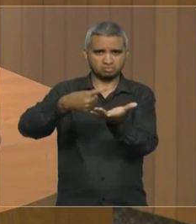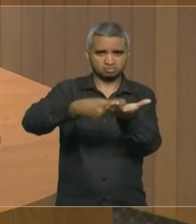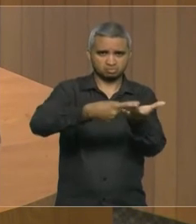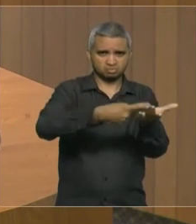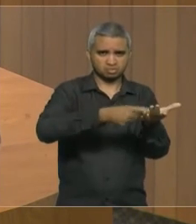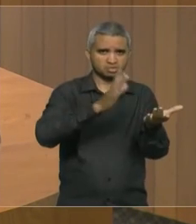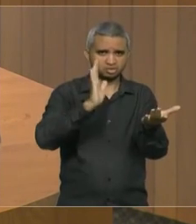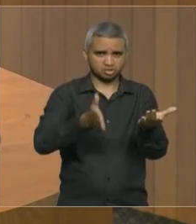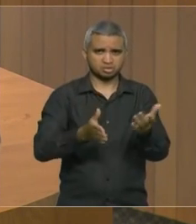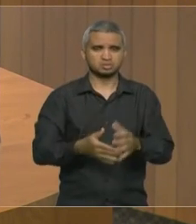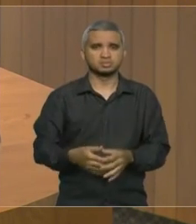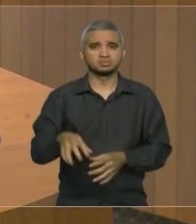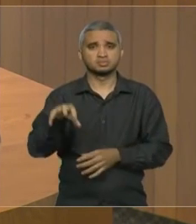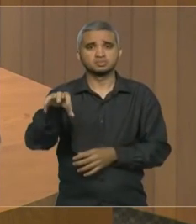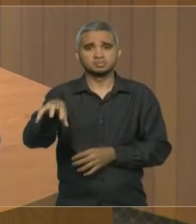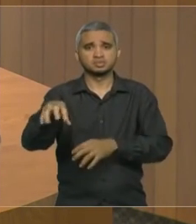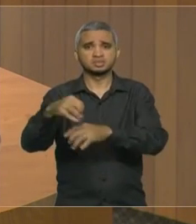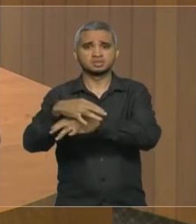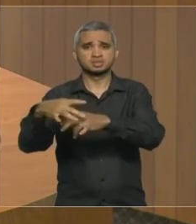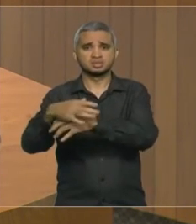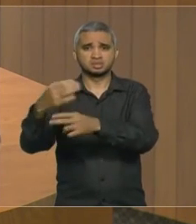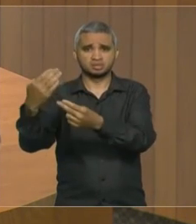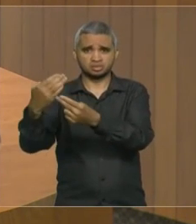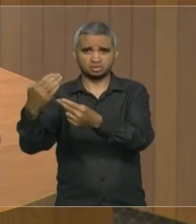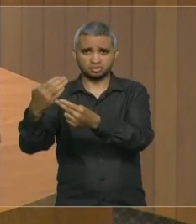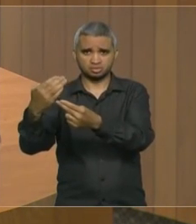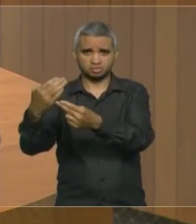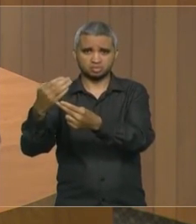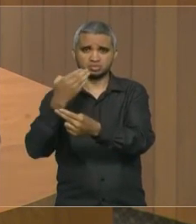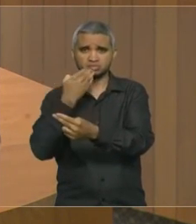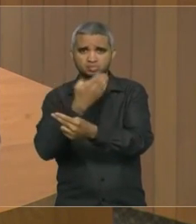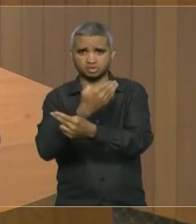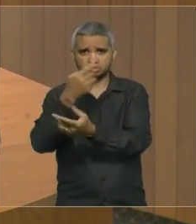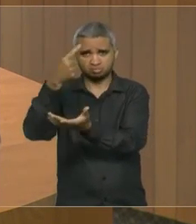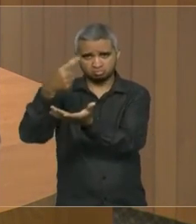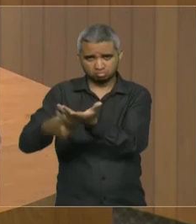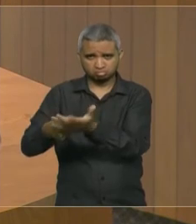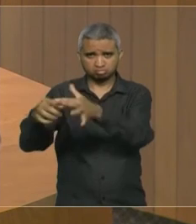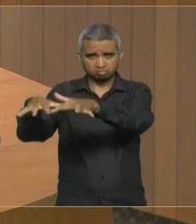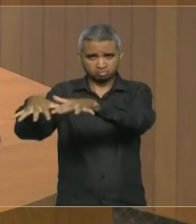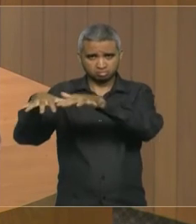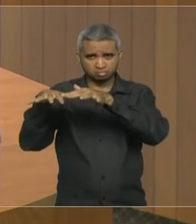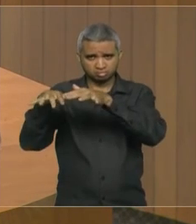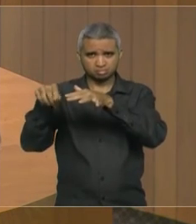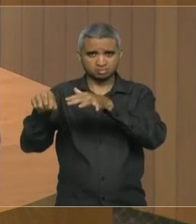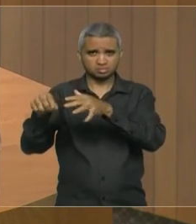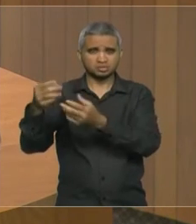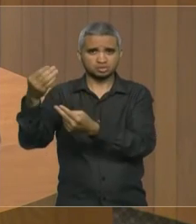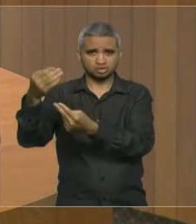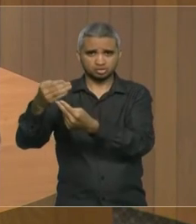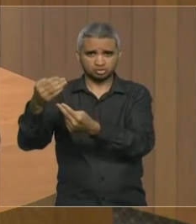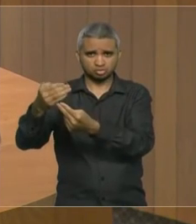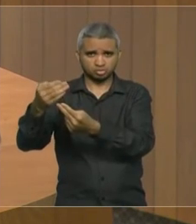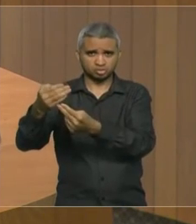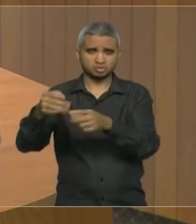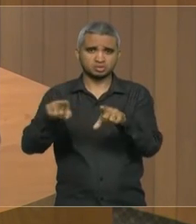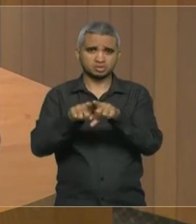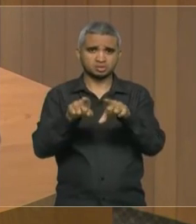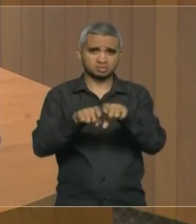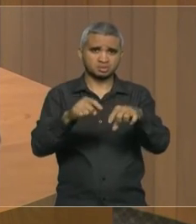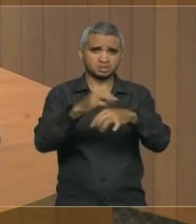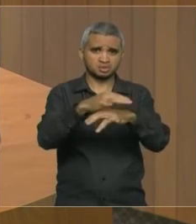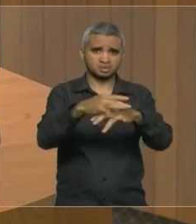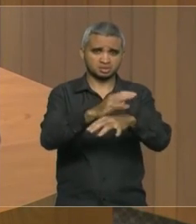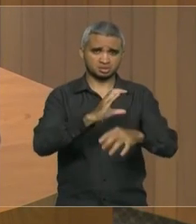solicitação para a cidade de Timó, requerimento para a Assembleia Itinerante, para a cidade de Timó, para a cidade de